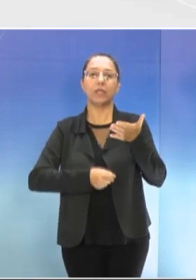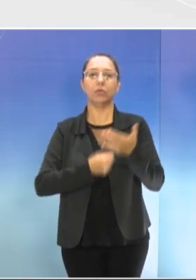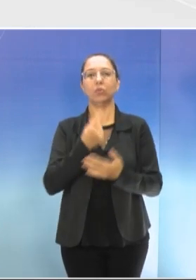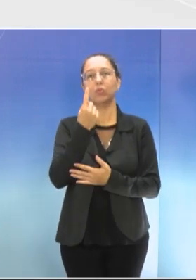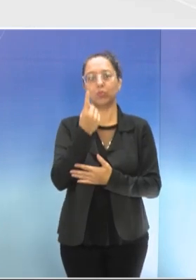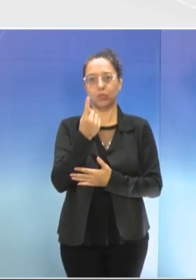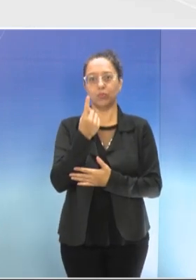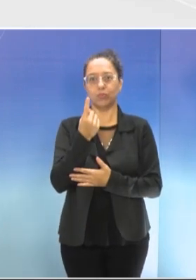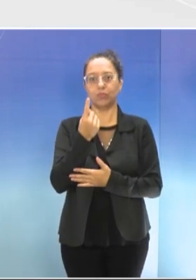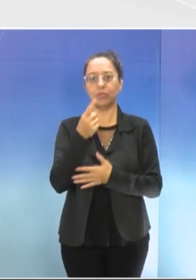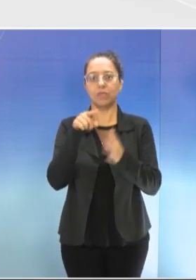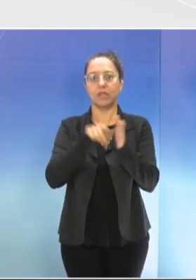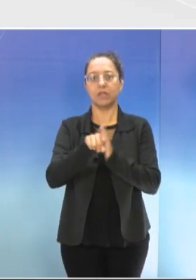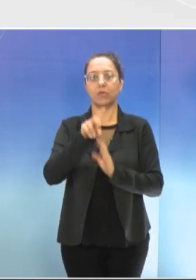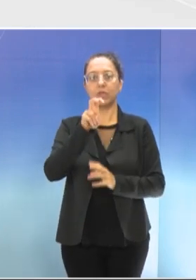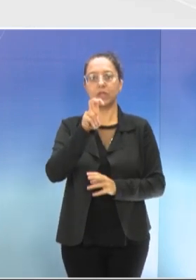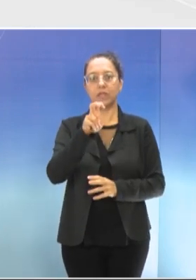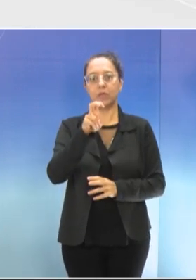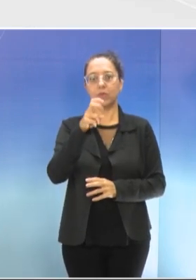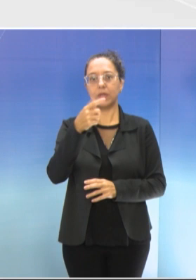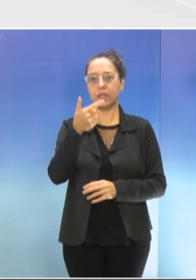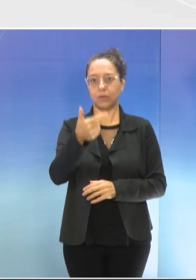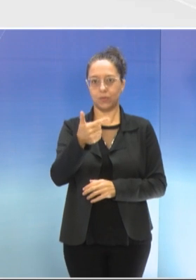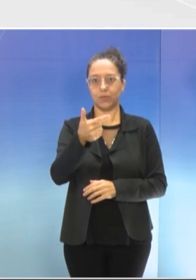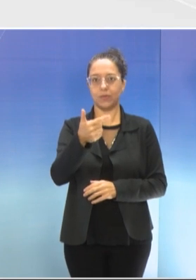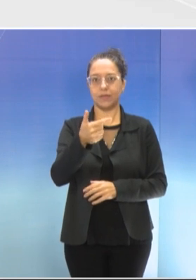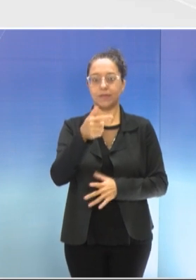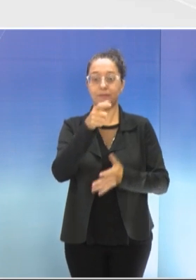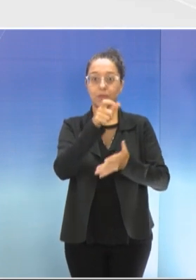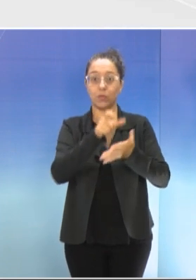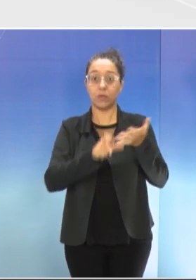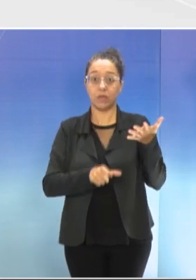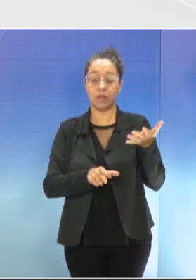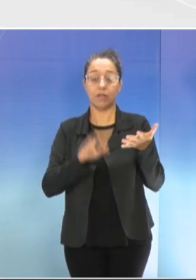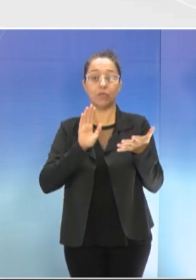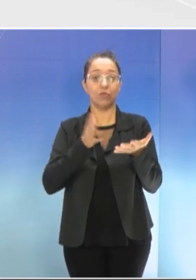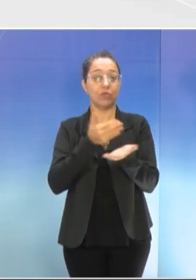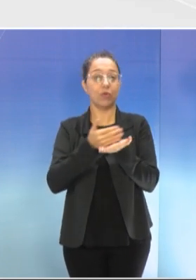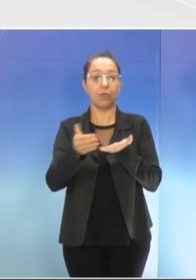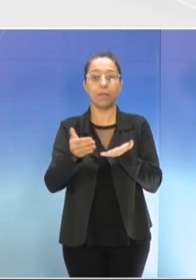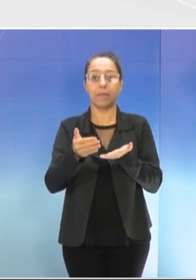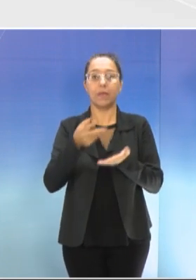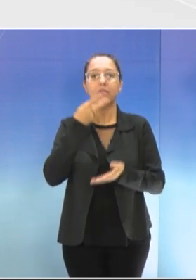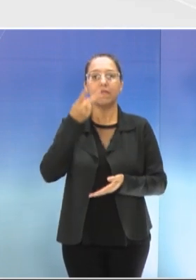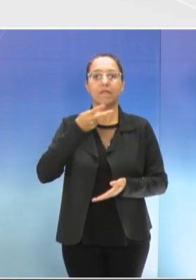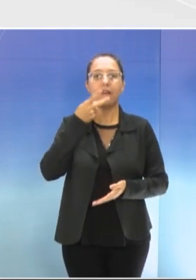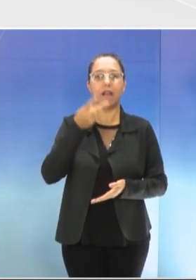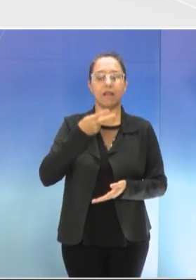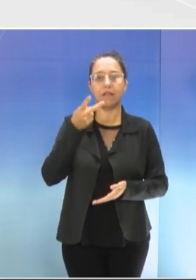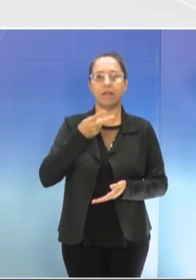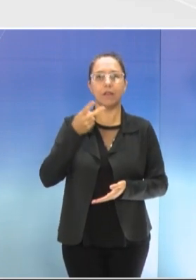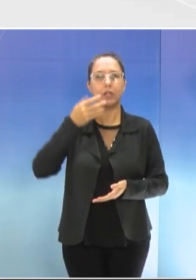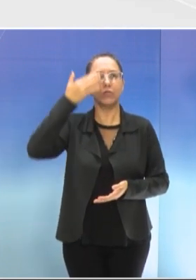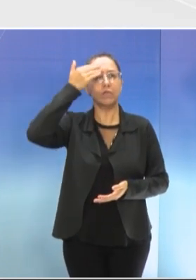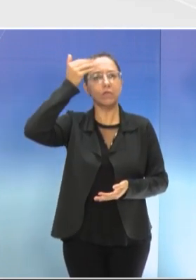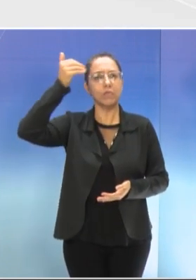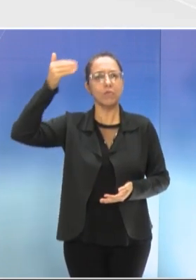questão 52. É um texto que já começa falando sobre um grande